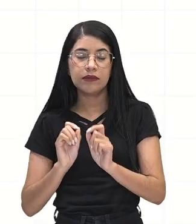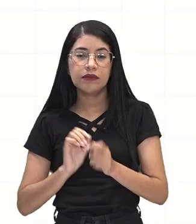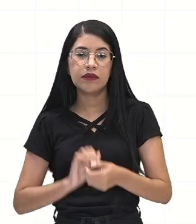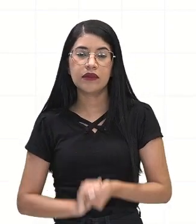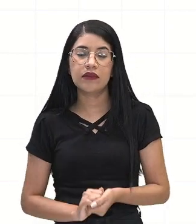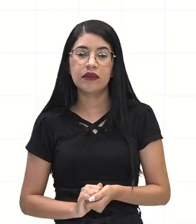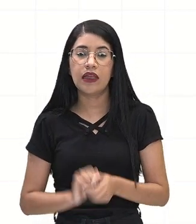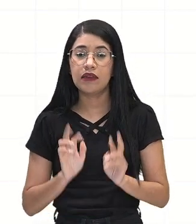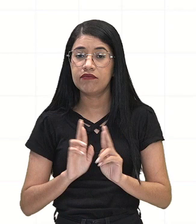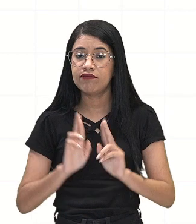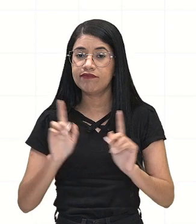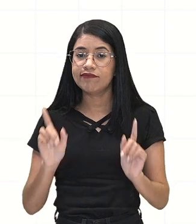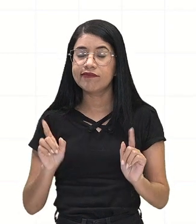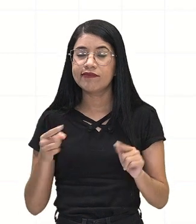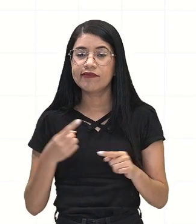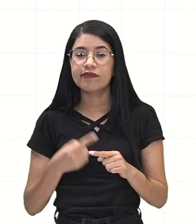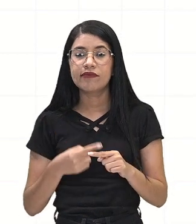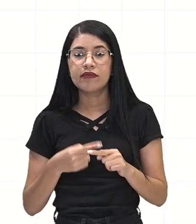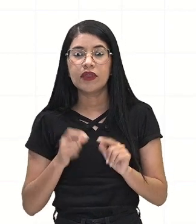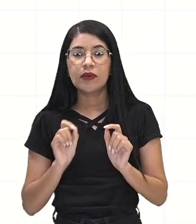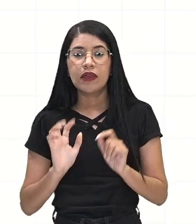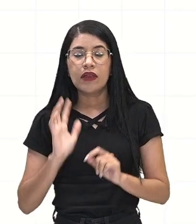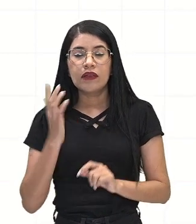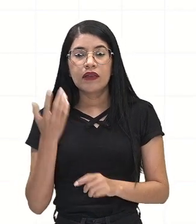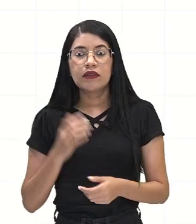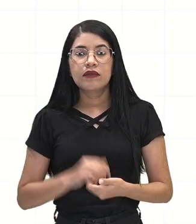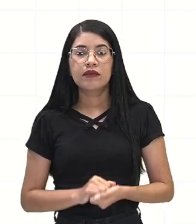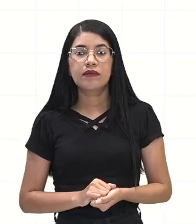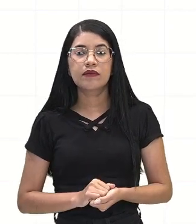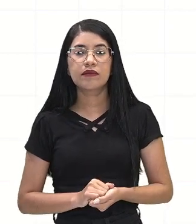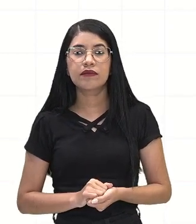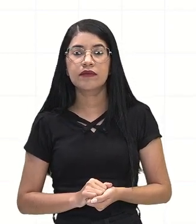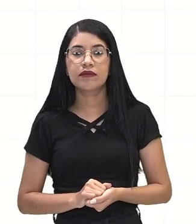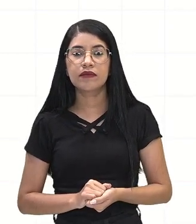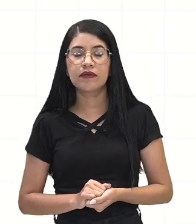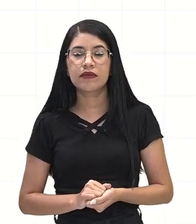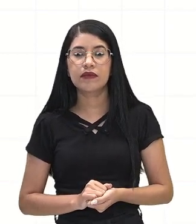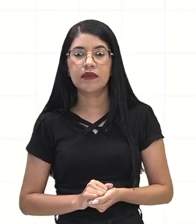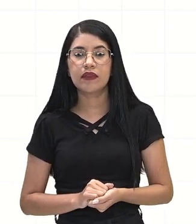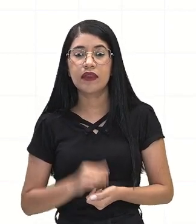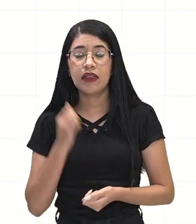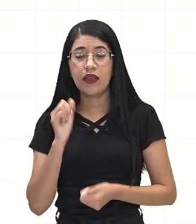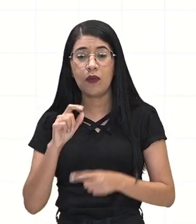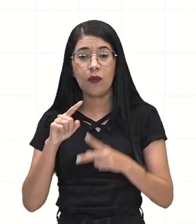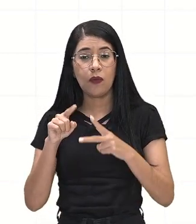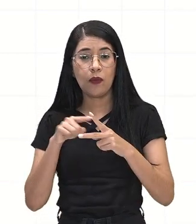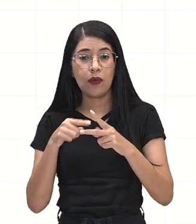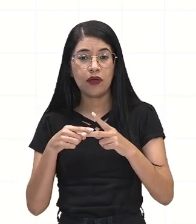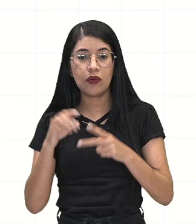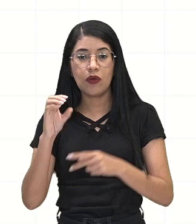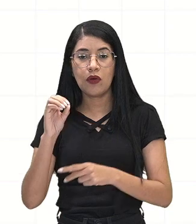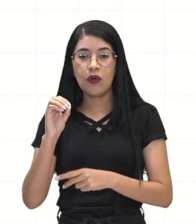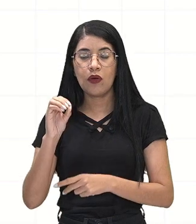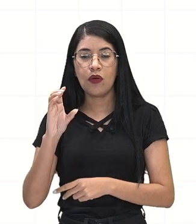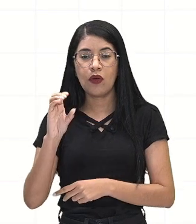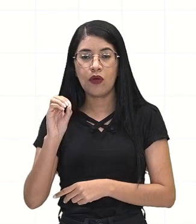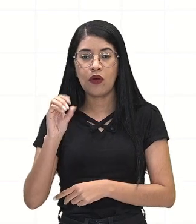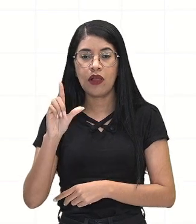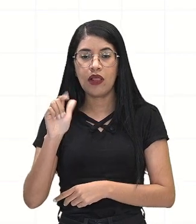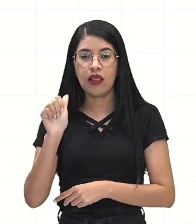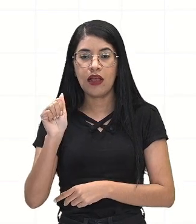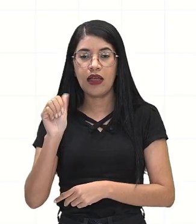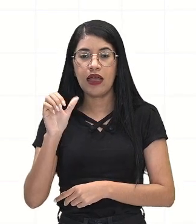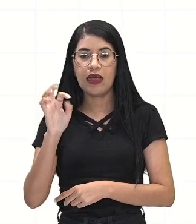pouquinho diferente. Aqui o que é que eu tenho agora, nessa aqui, ó, são os ângulos colaterais. Se quiser aí